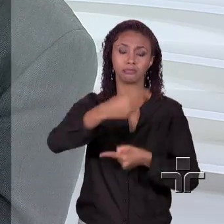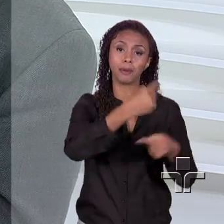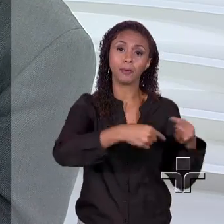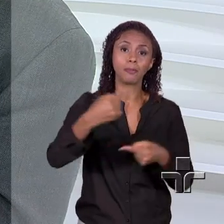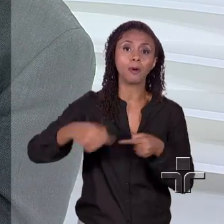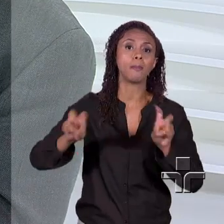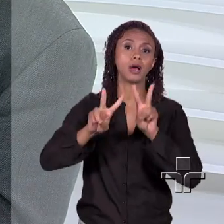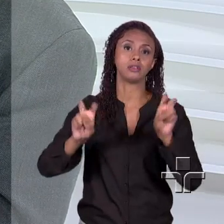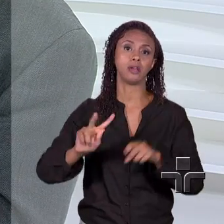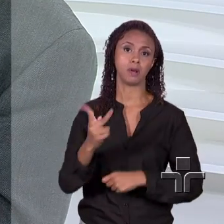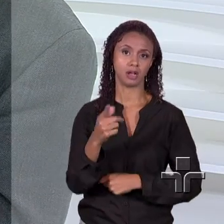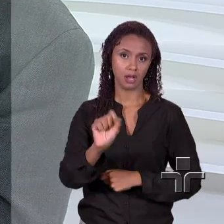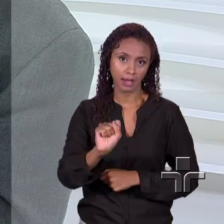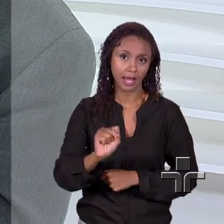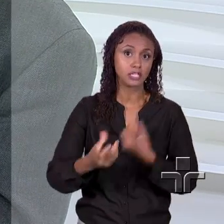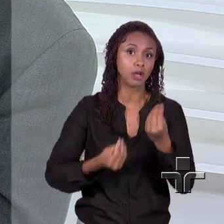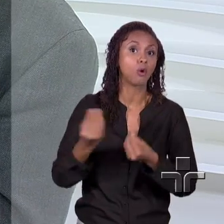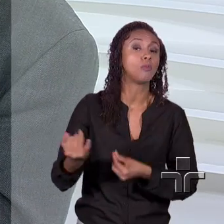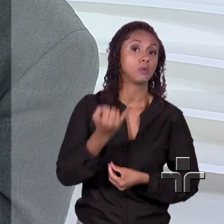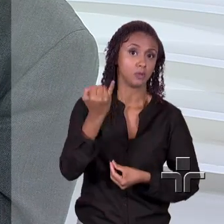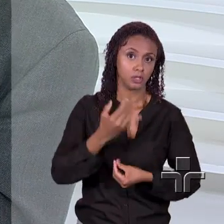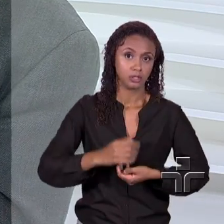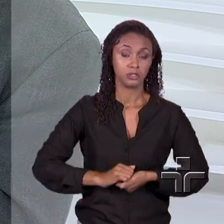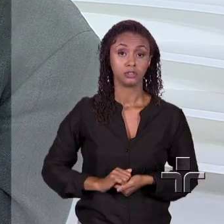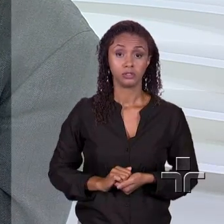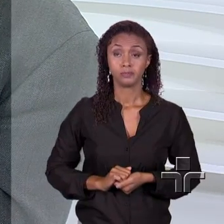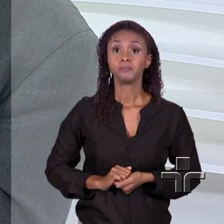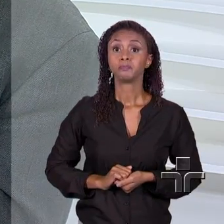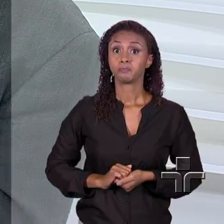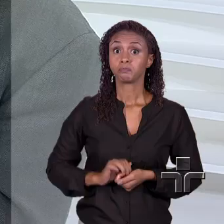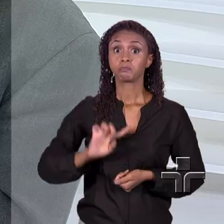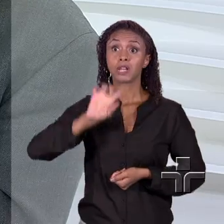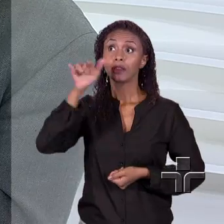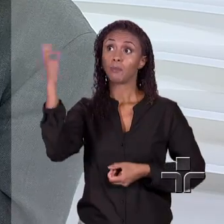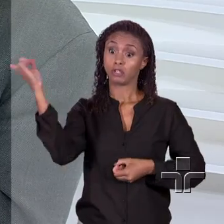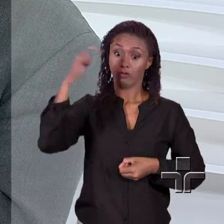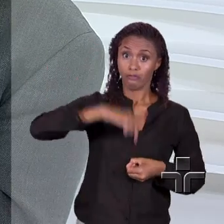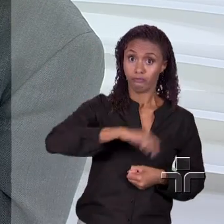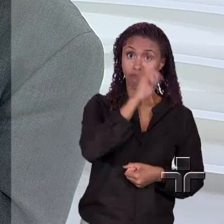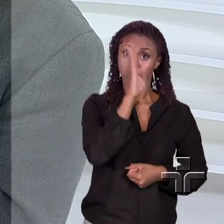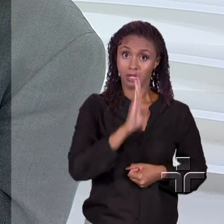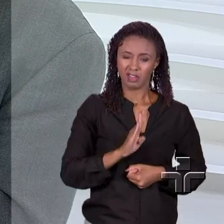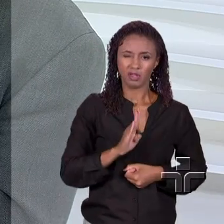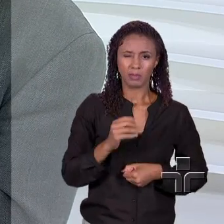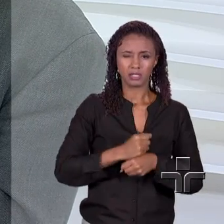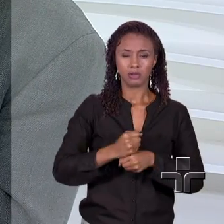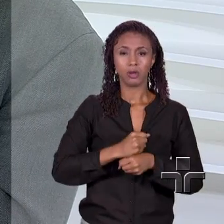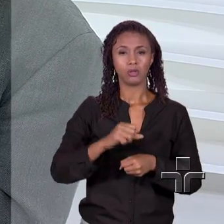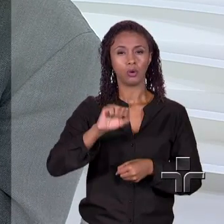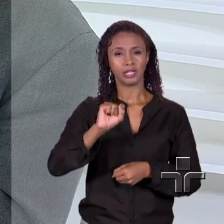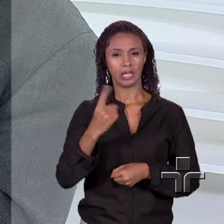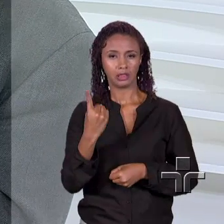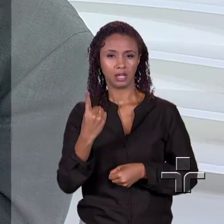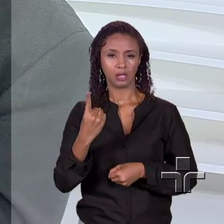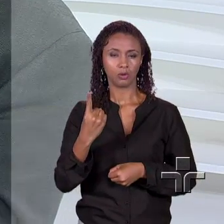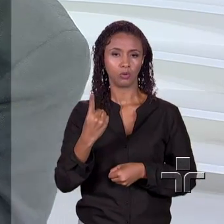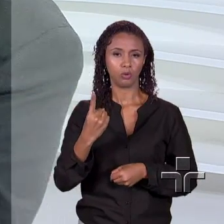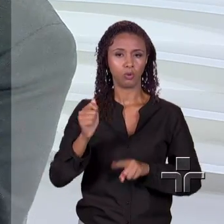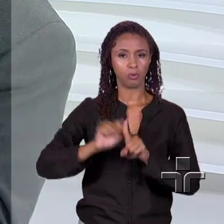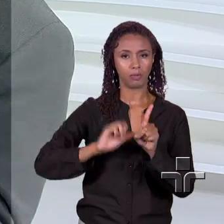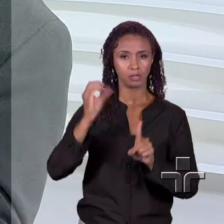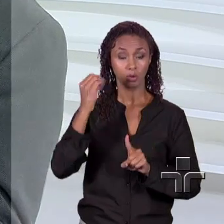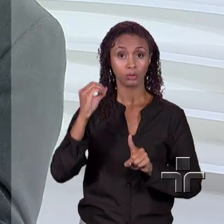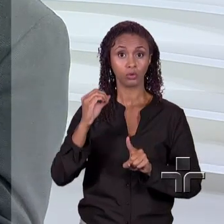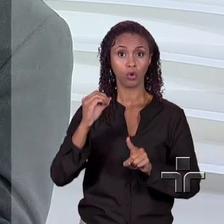da homossexualidade e a sua importância. Quando ele volta para o Brasil, no final de 81, em outubro, ele encontra um